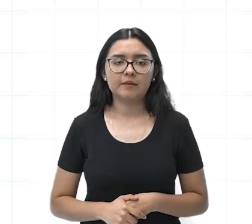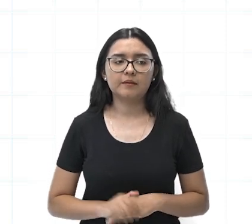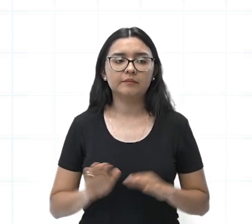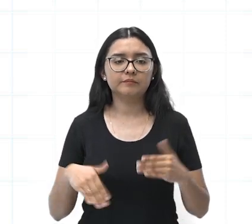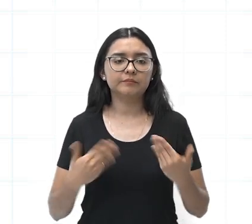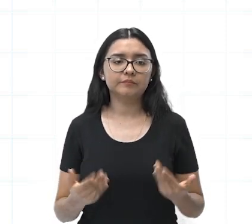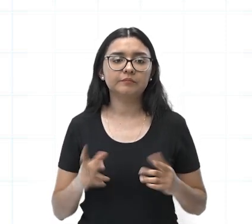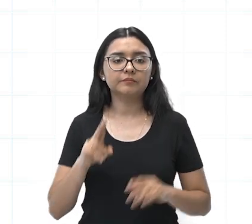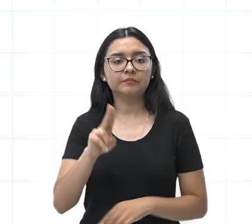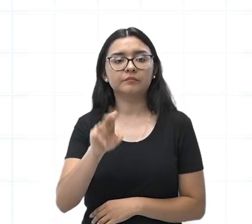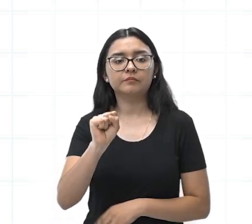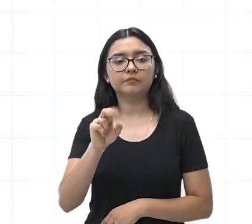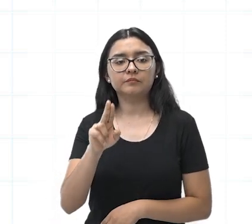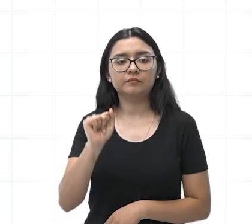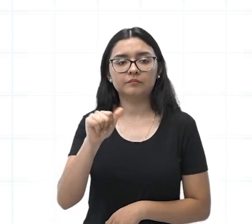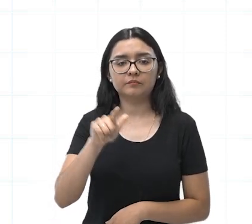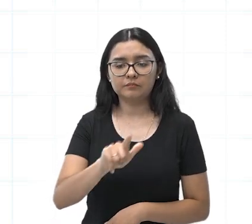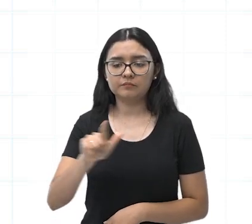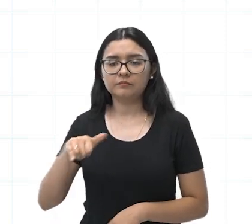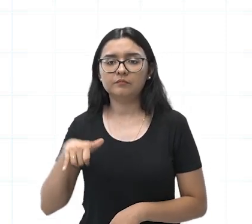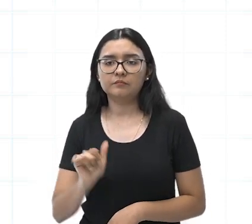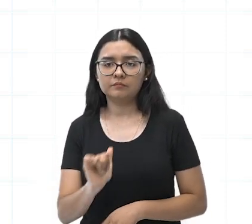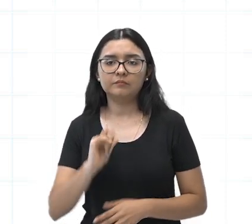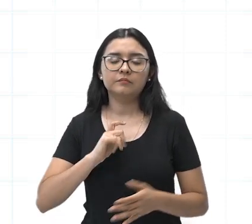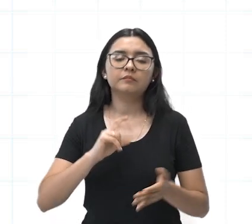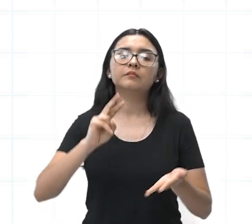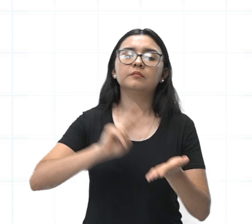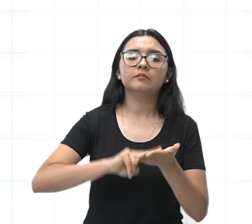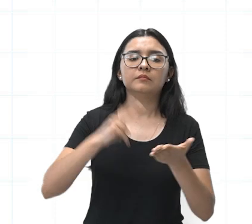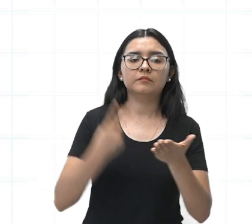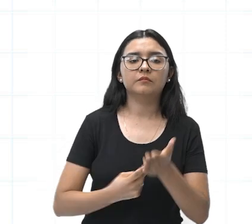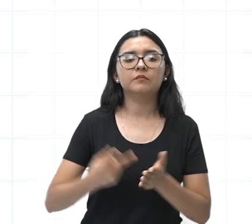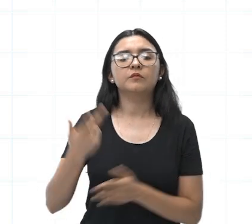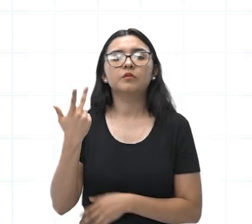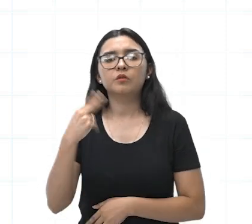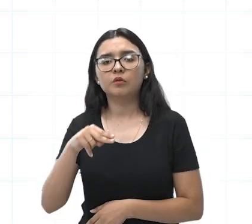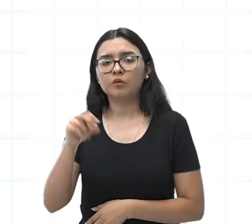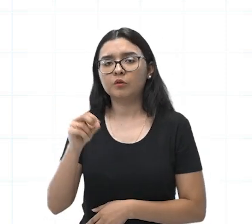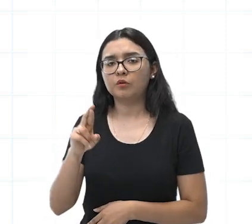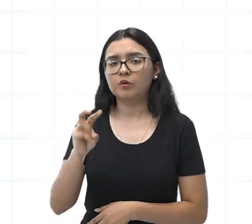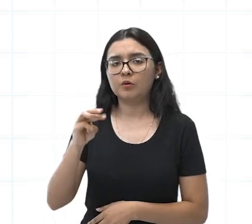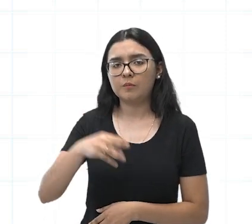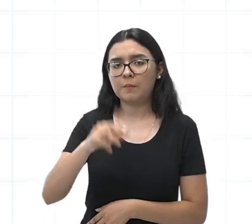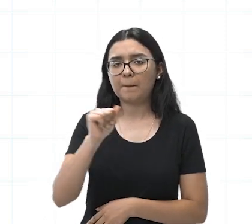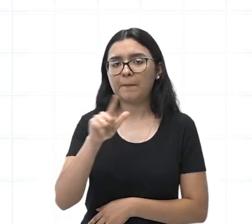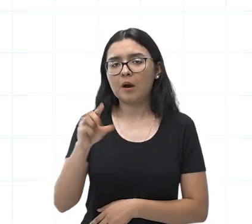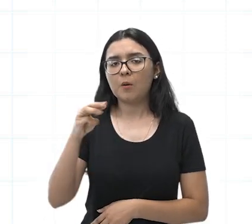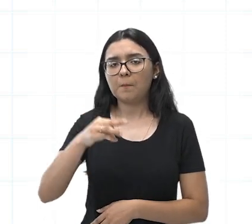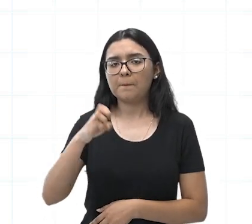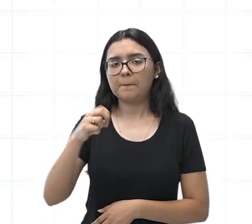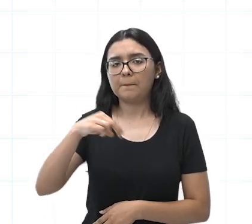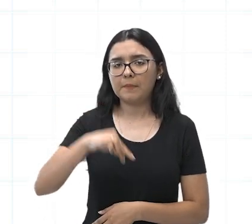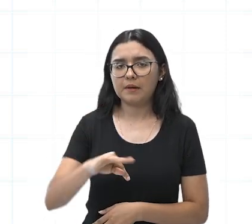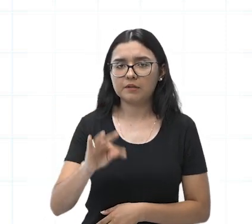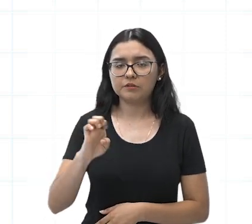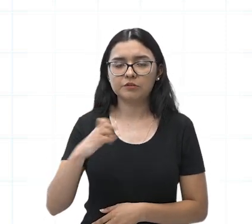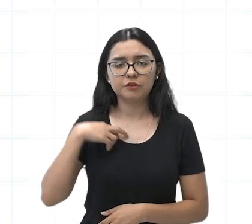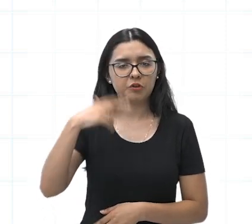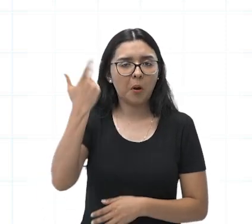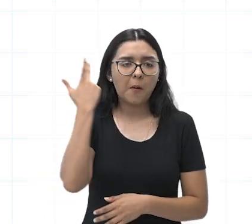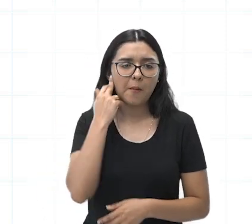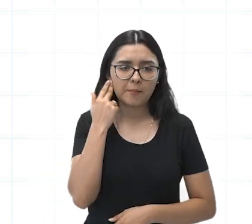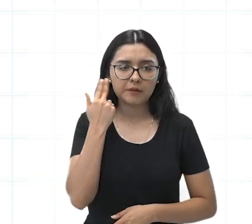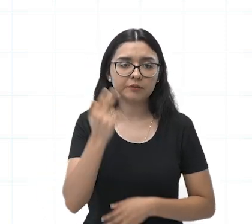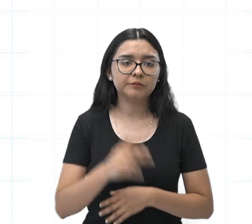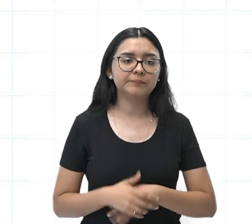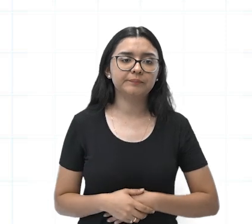Então, usually, ele é mais traduzido, né, no sentido de normalmente. Então, usually, nesse contexto aqui é normalmente,